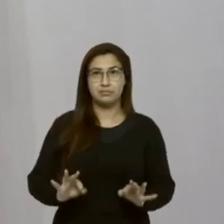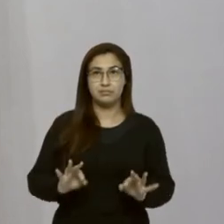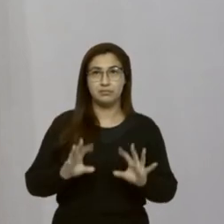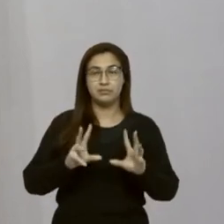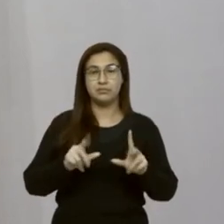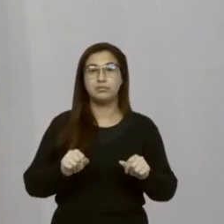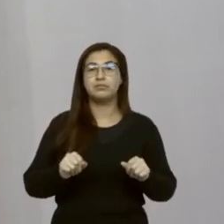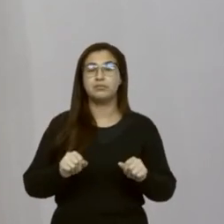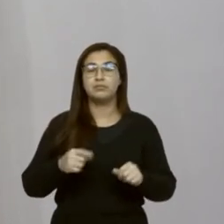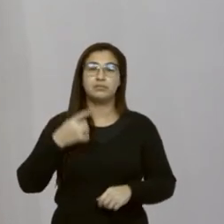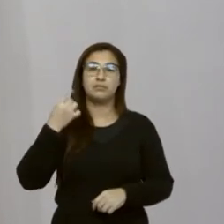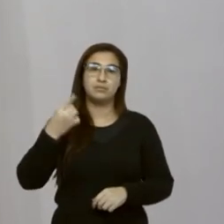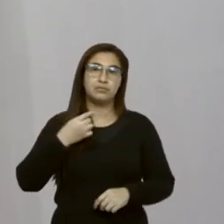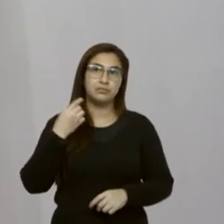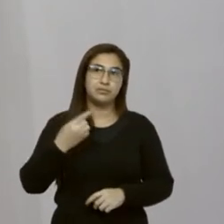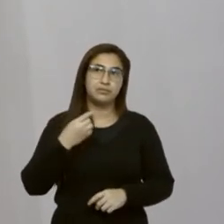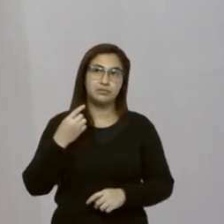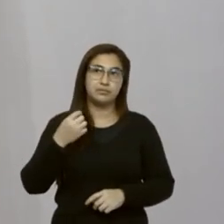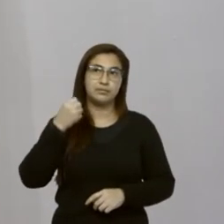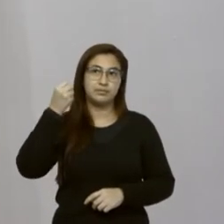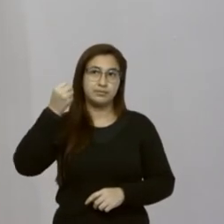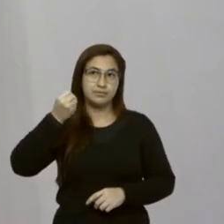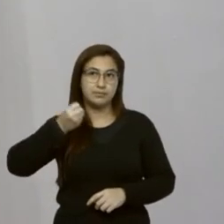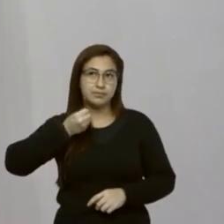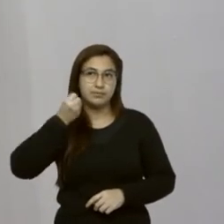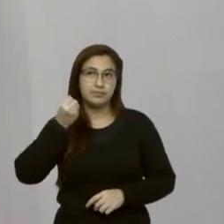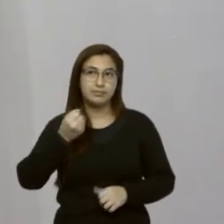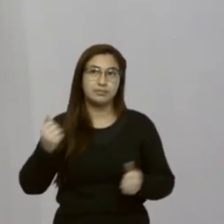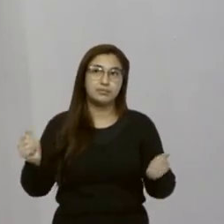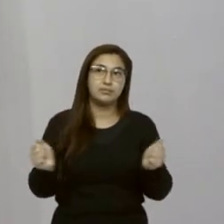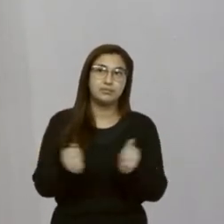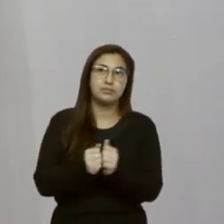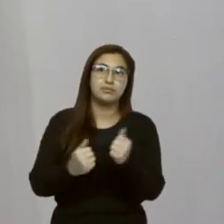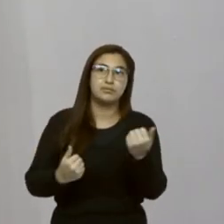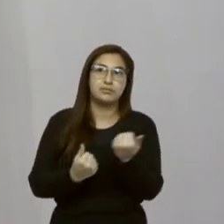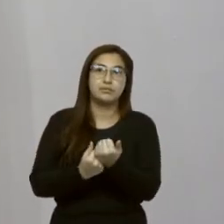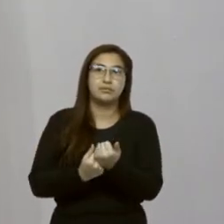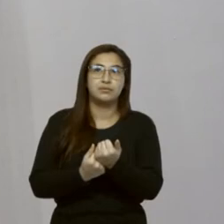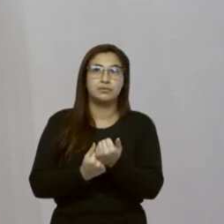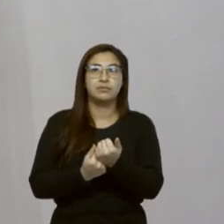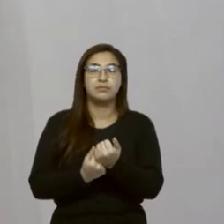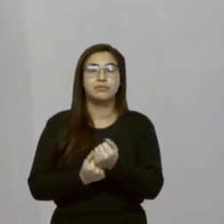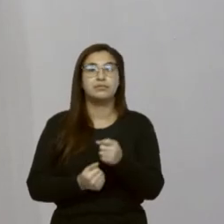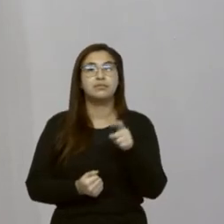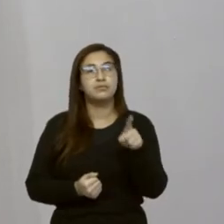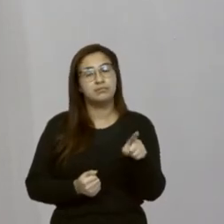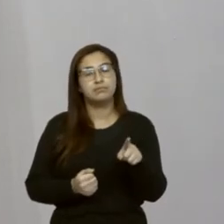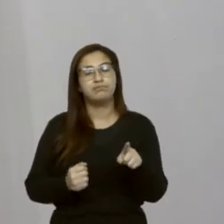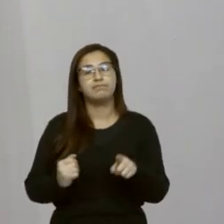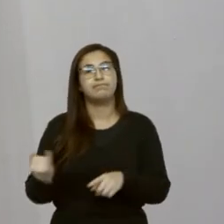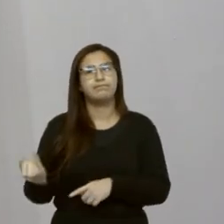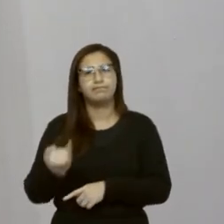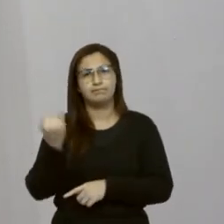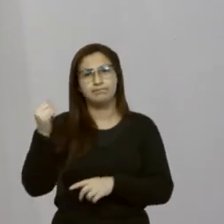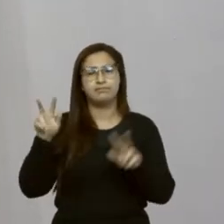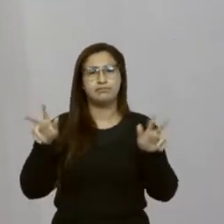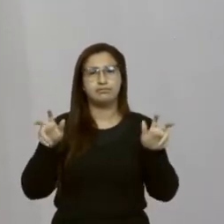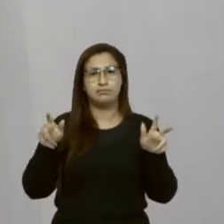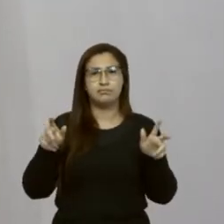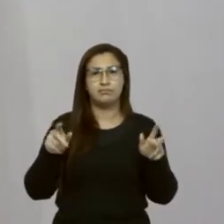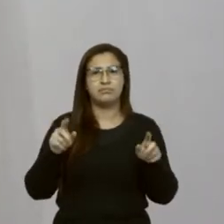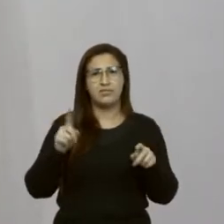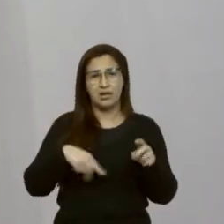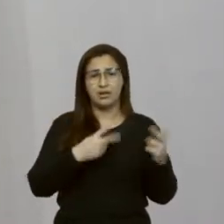os nossos deputados, senadores, vão se juntar a essa causa tão importante. Não estamos nem falando da